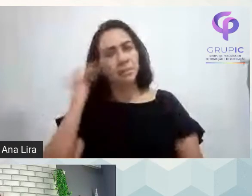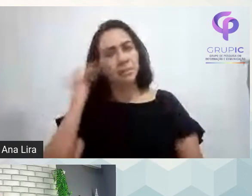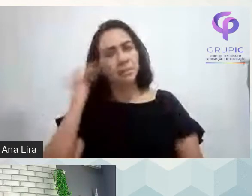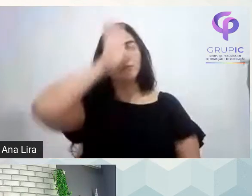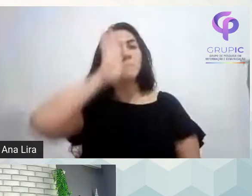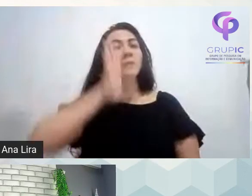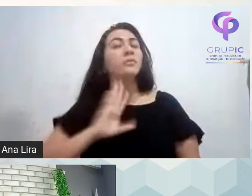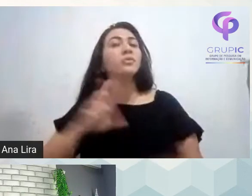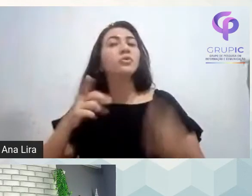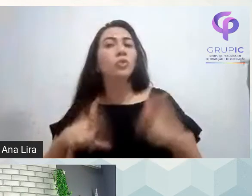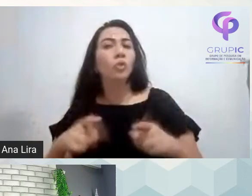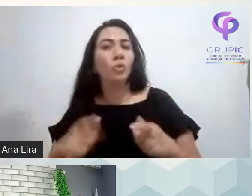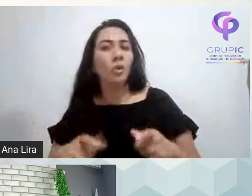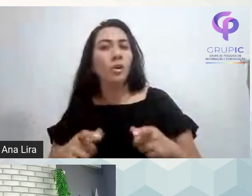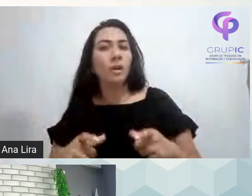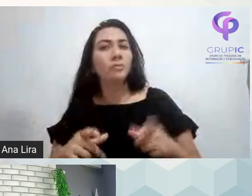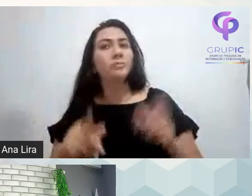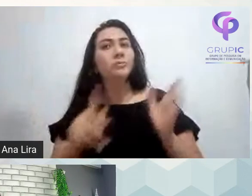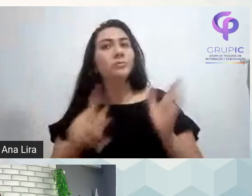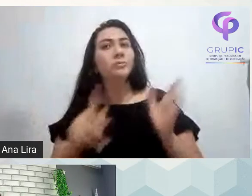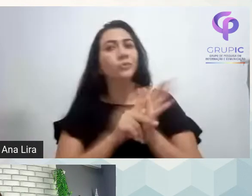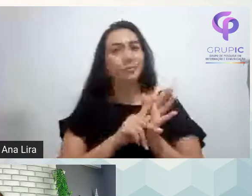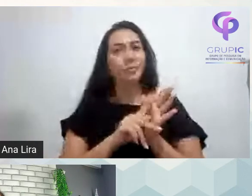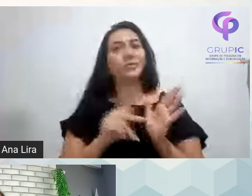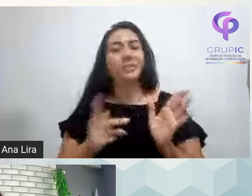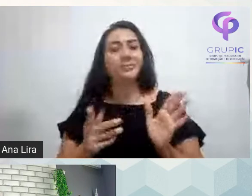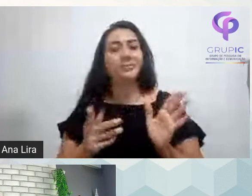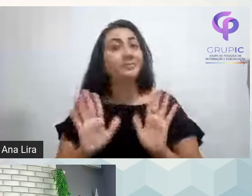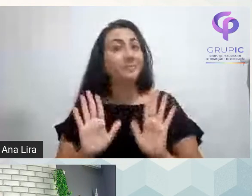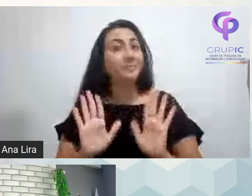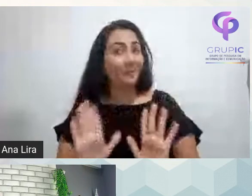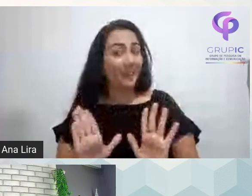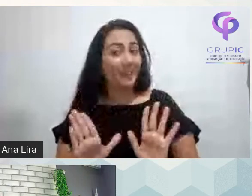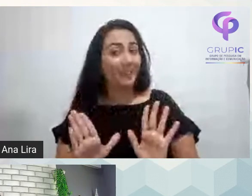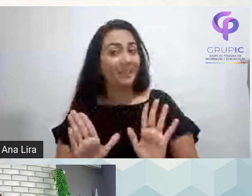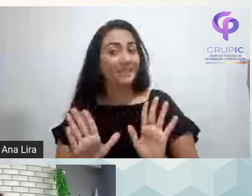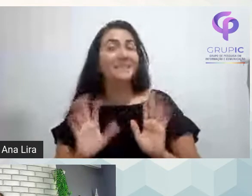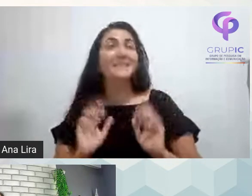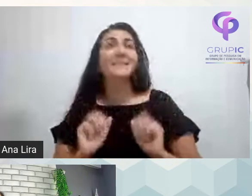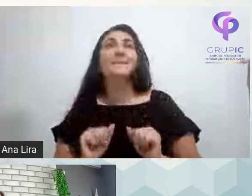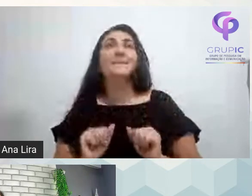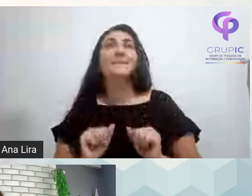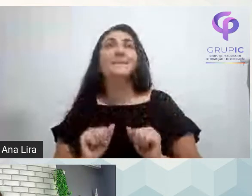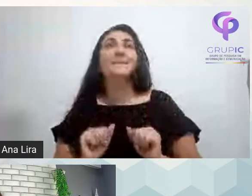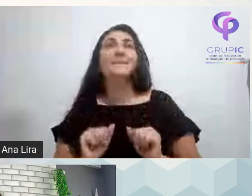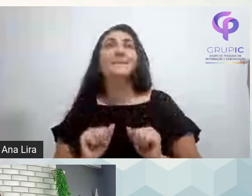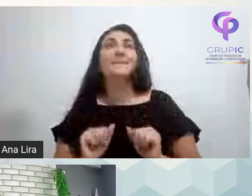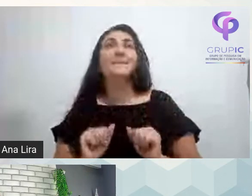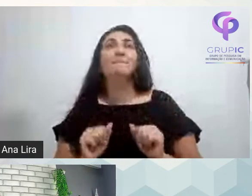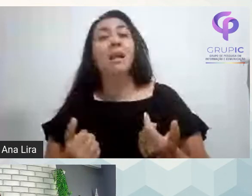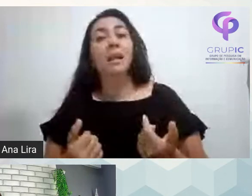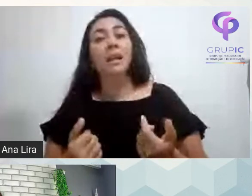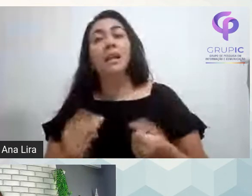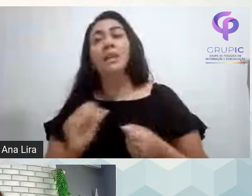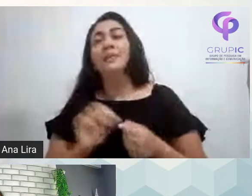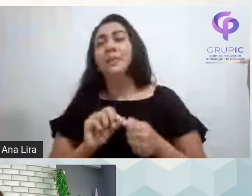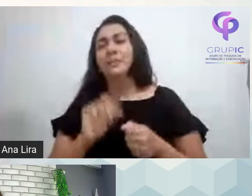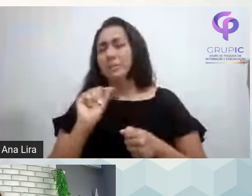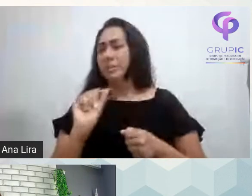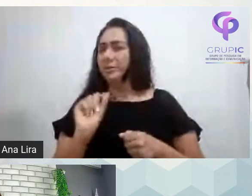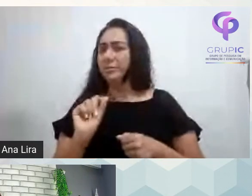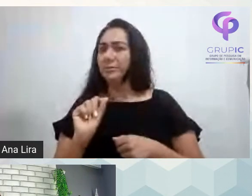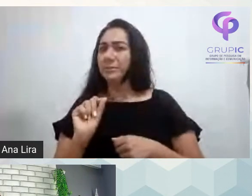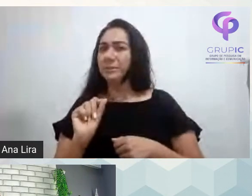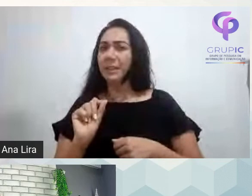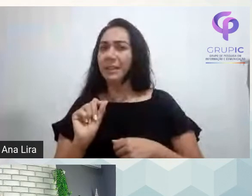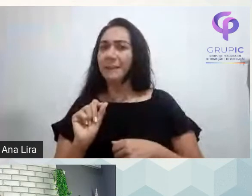em contrapartida, ele ou ela passa a ser obrigado a oferecer de